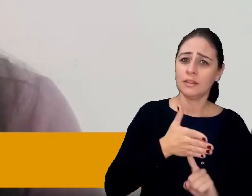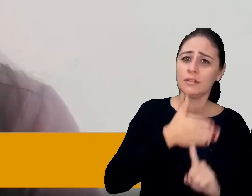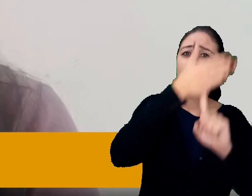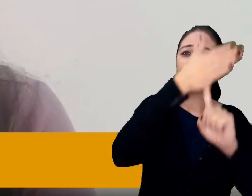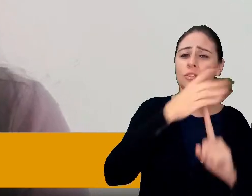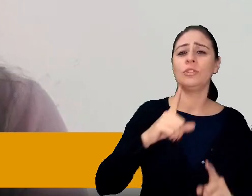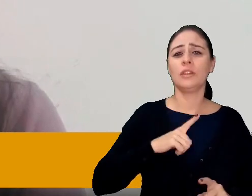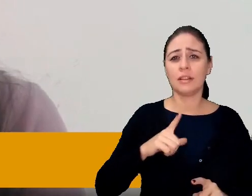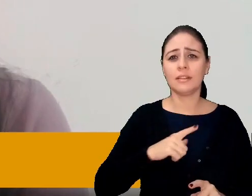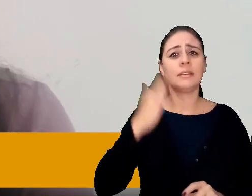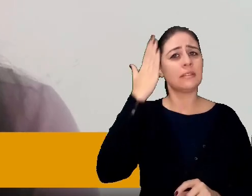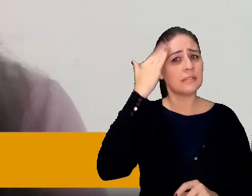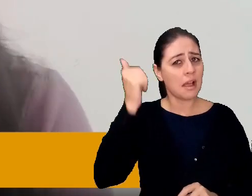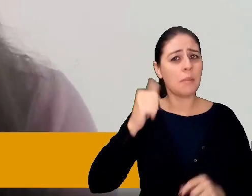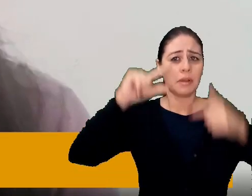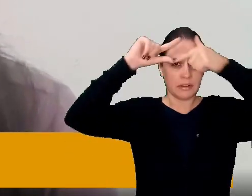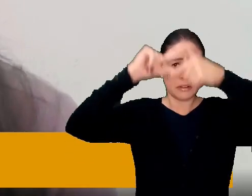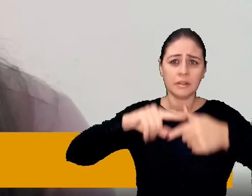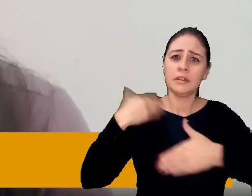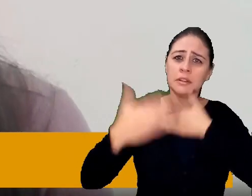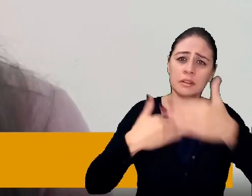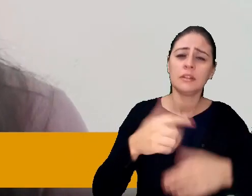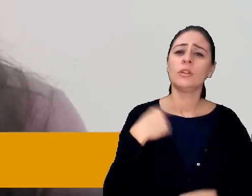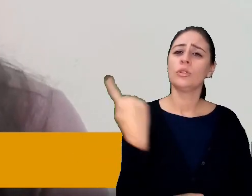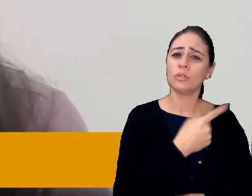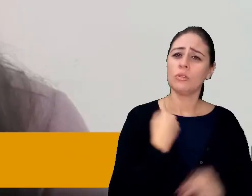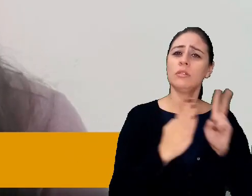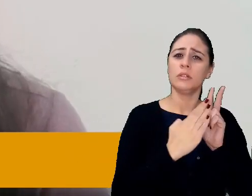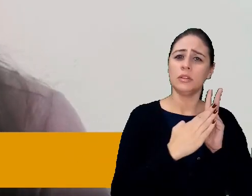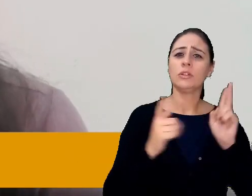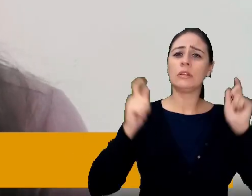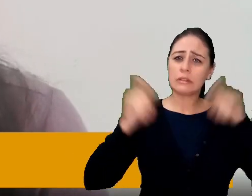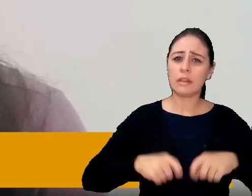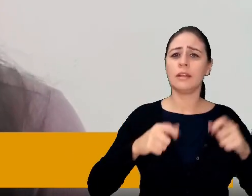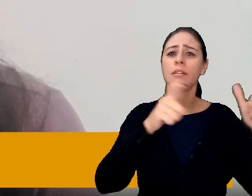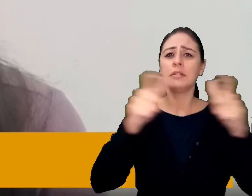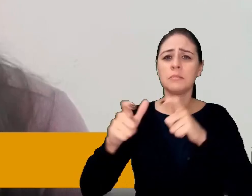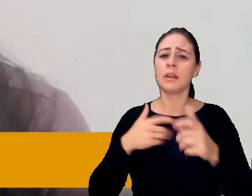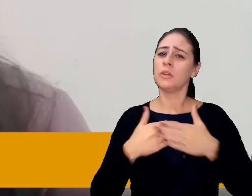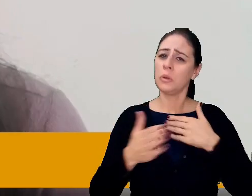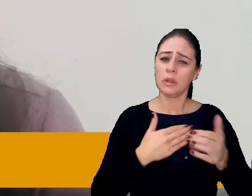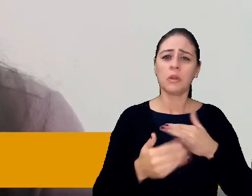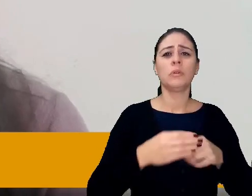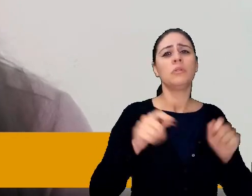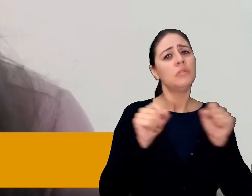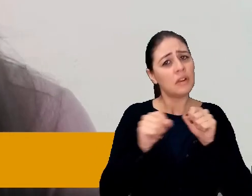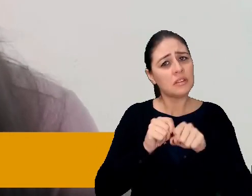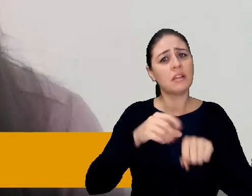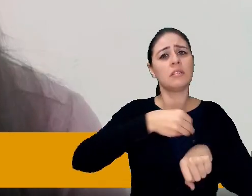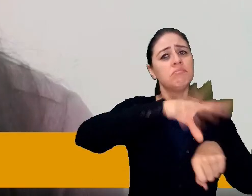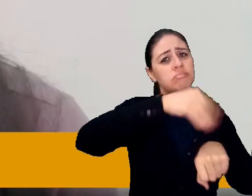saber tradicional, né? E a gente pode estar em todos os espaços fazendo,